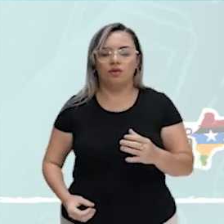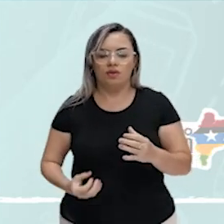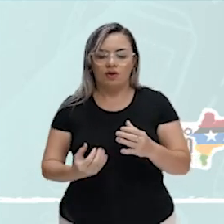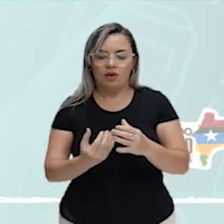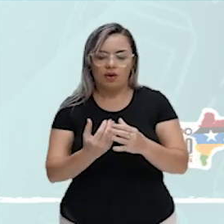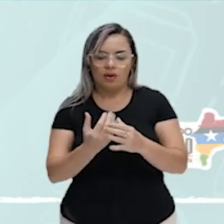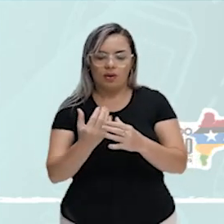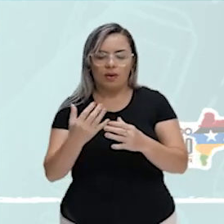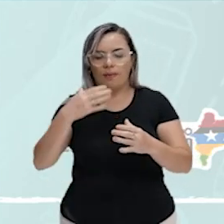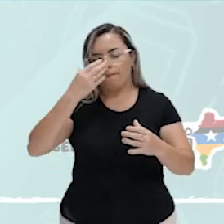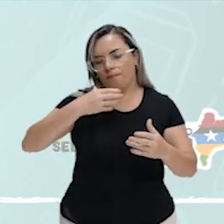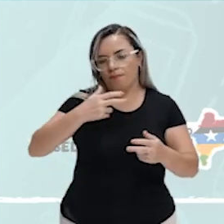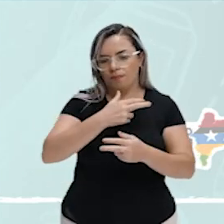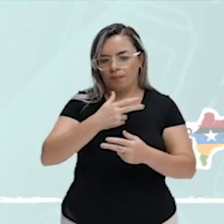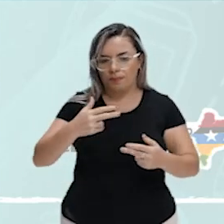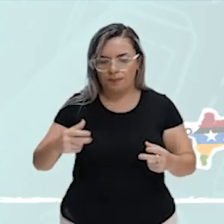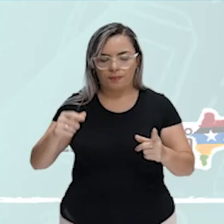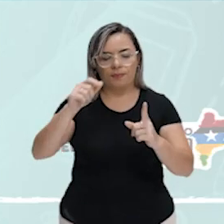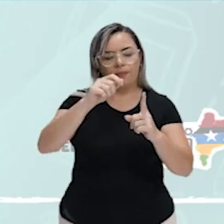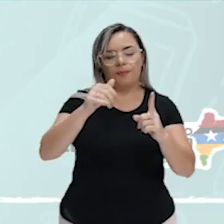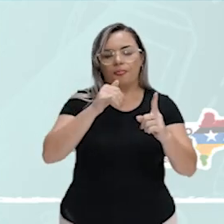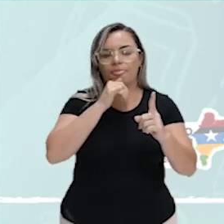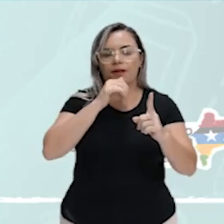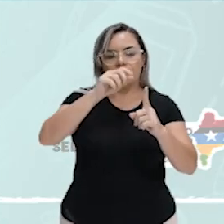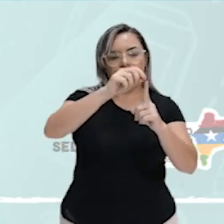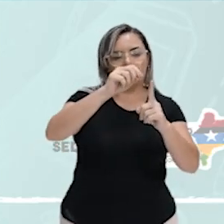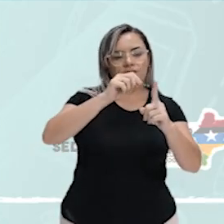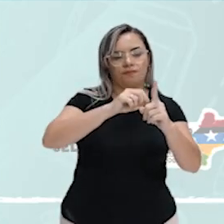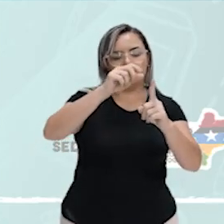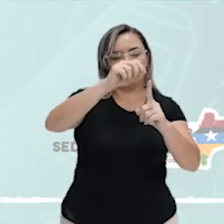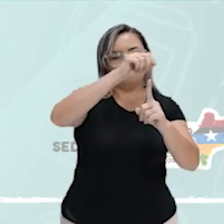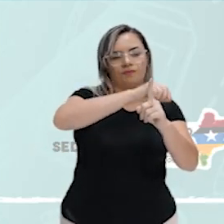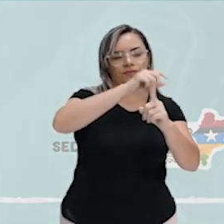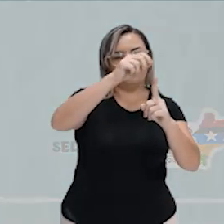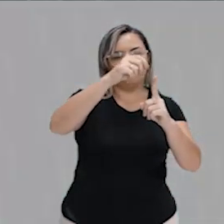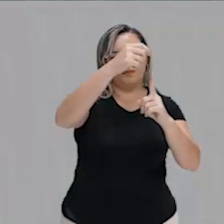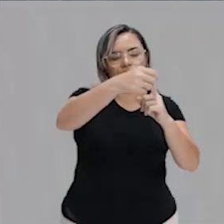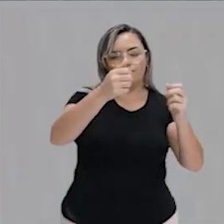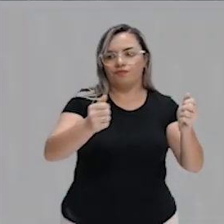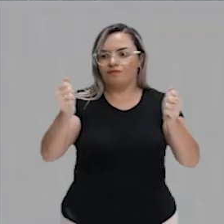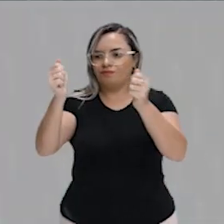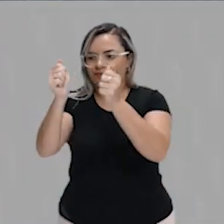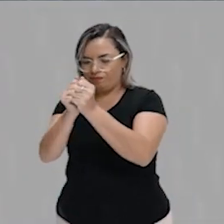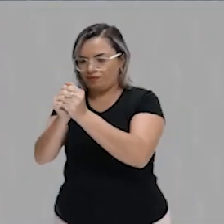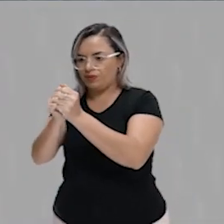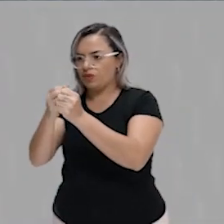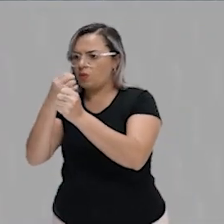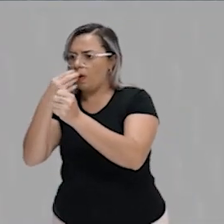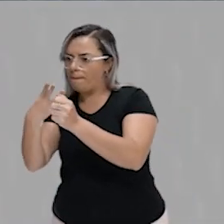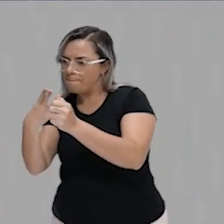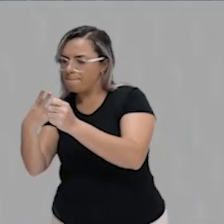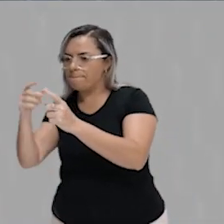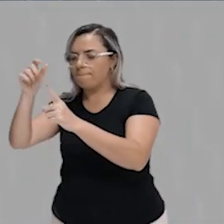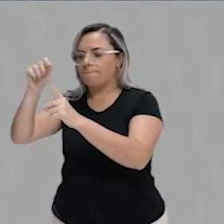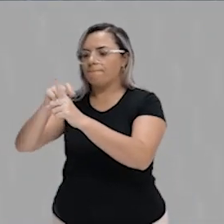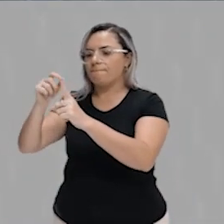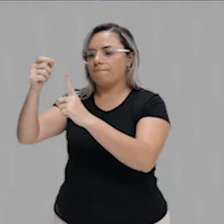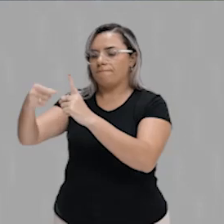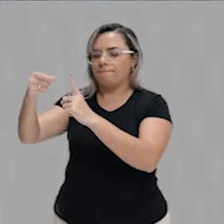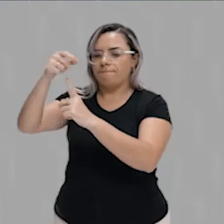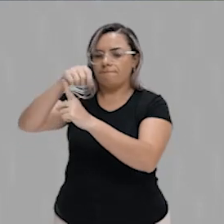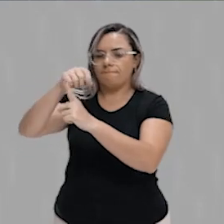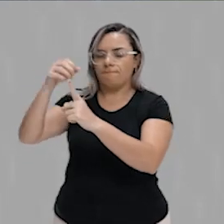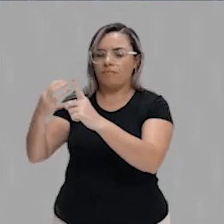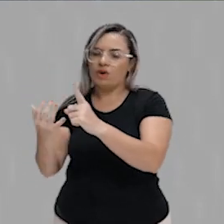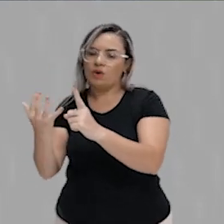exemplo, para banana, por exemplo, amadurecer, eles colocam junto com outras bananas, jogam um tipo de gás ali e aquele gás ele vai fazer com que